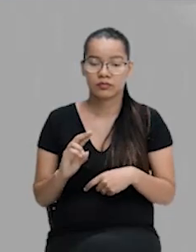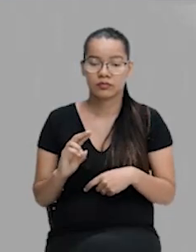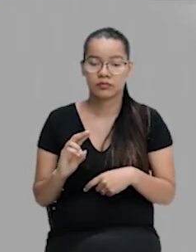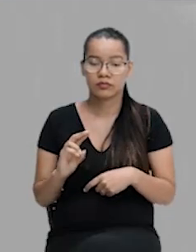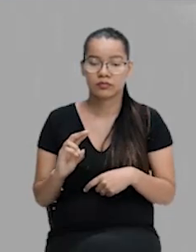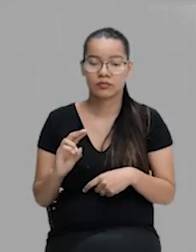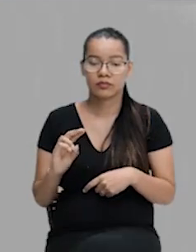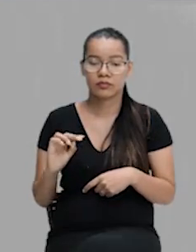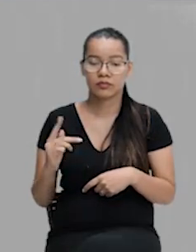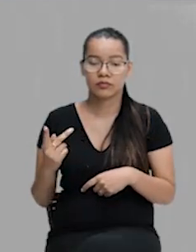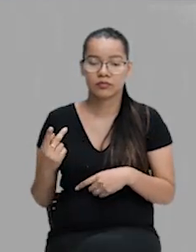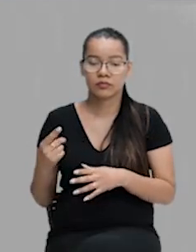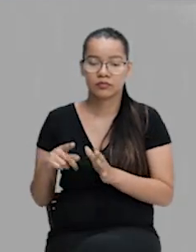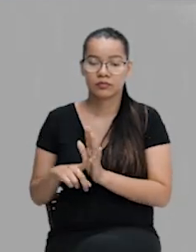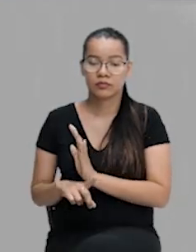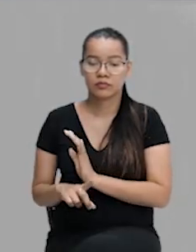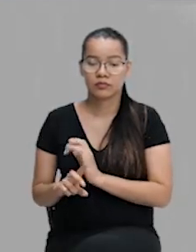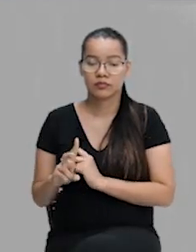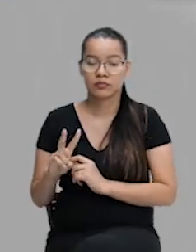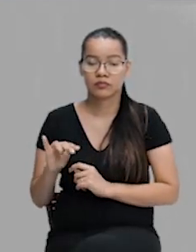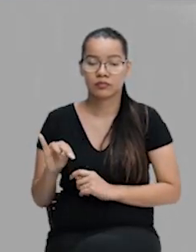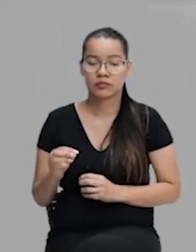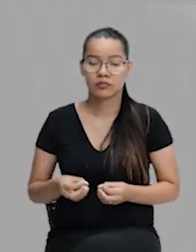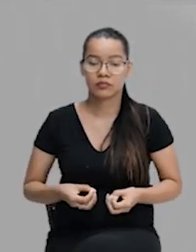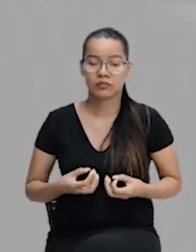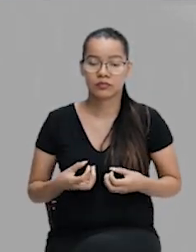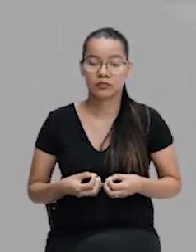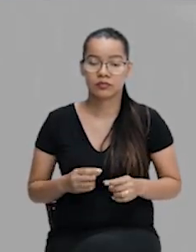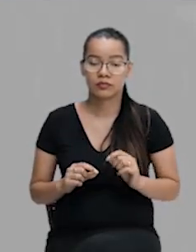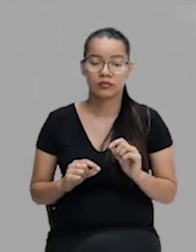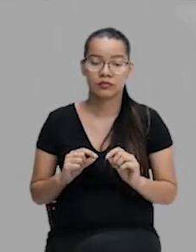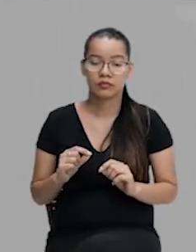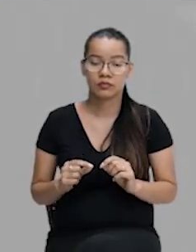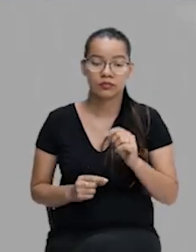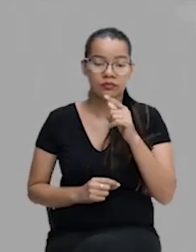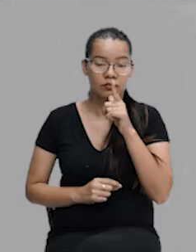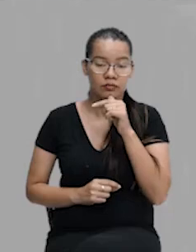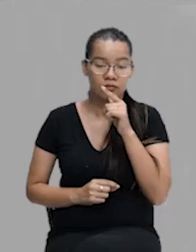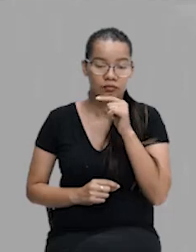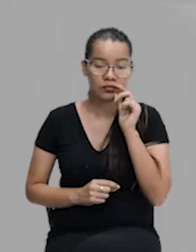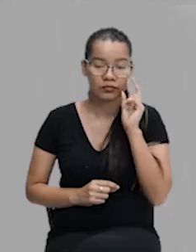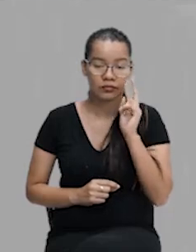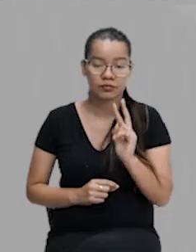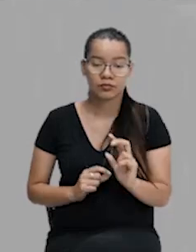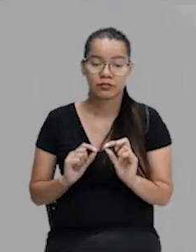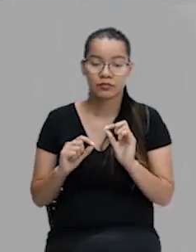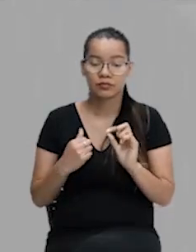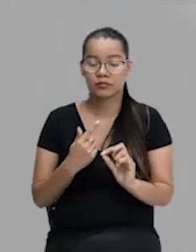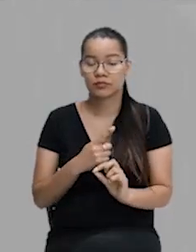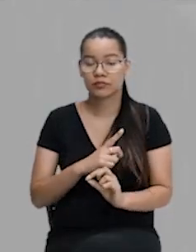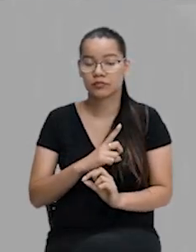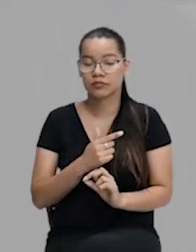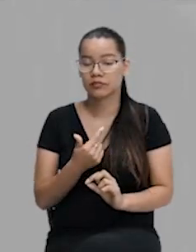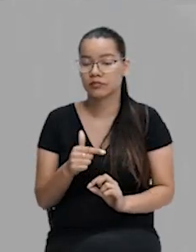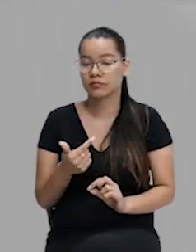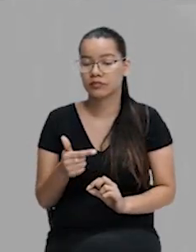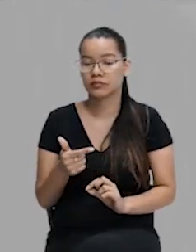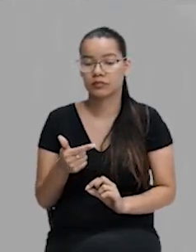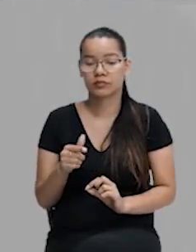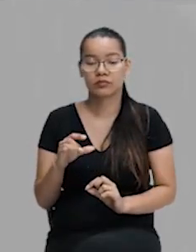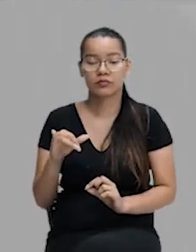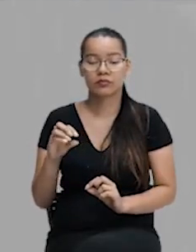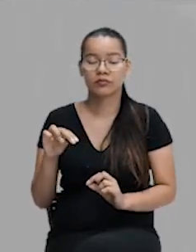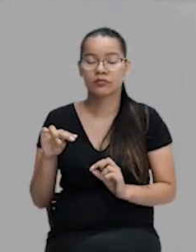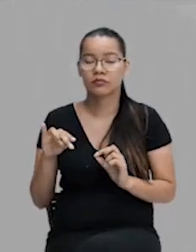com o OH-, vai gerar o que, turma? A água. E observe aqui, nós não temos íons, porque os íons